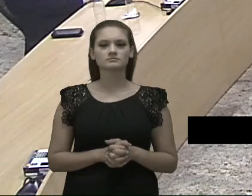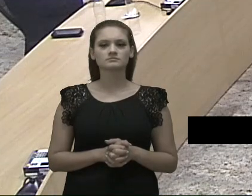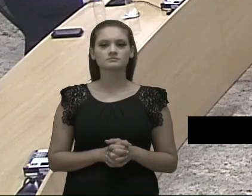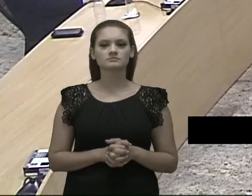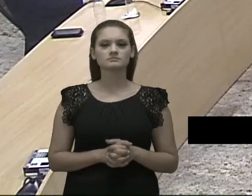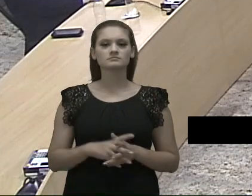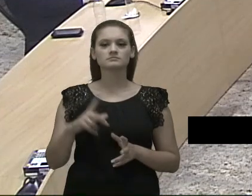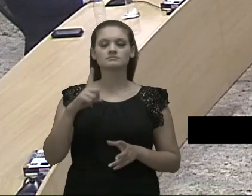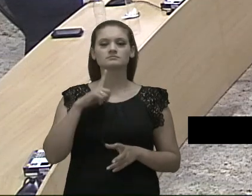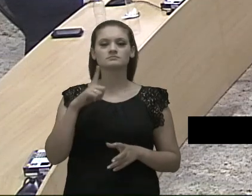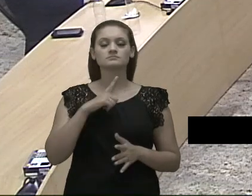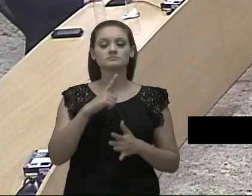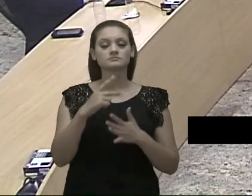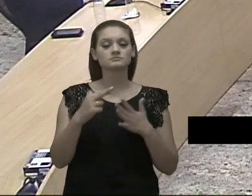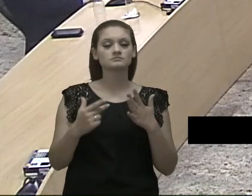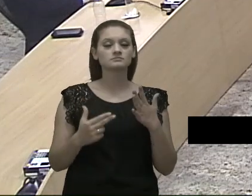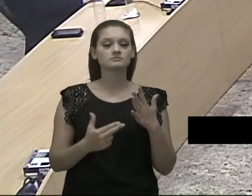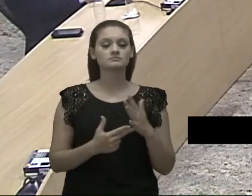Teve alguma indicação?